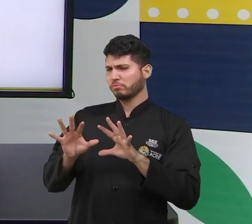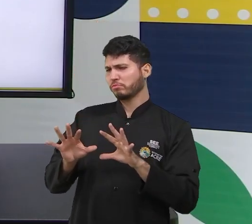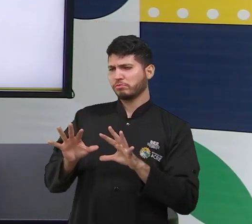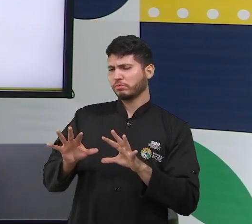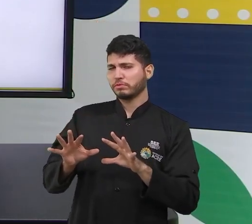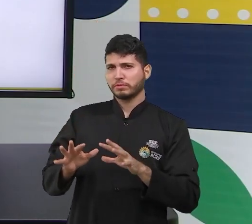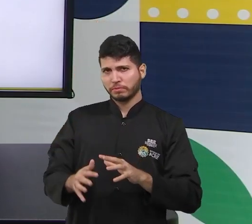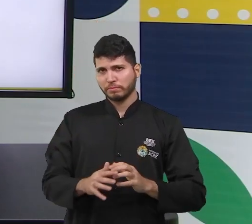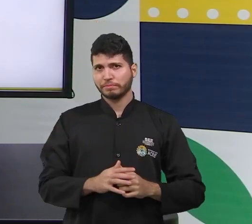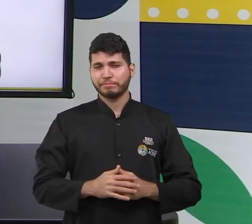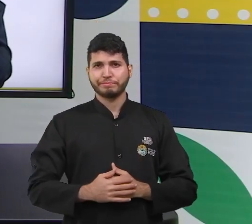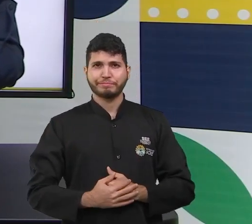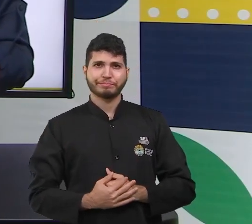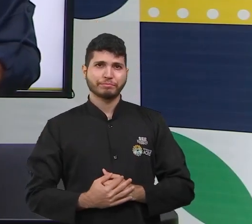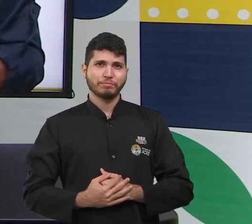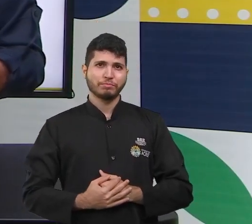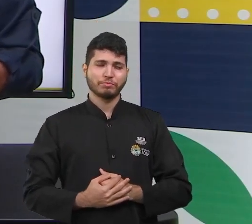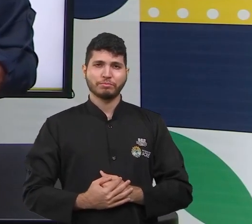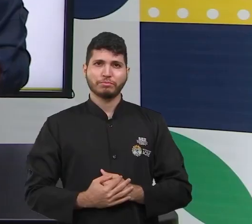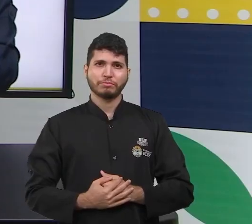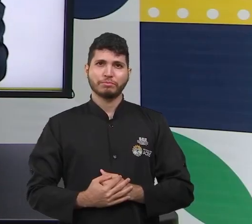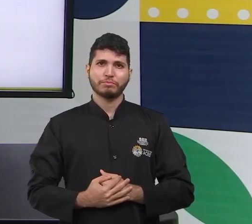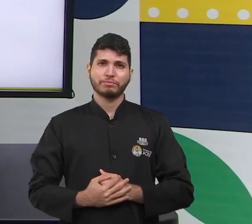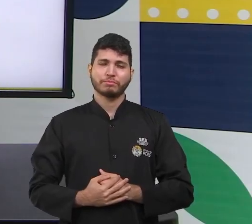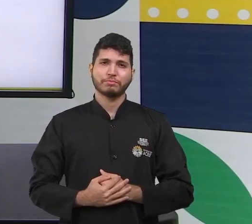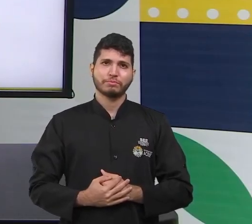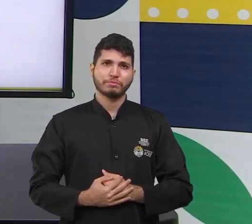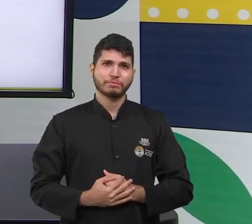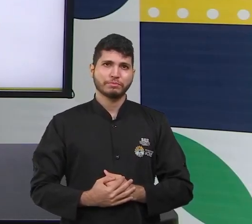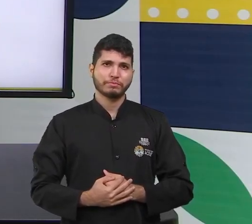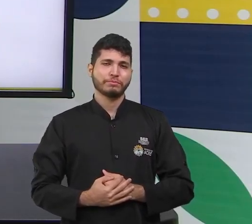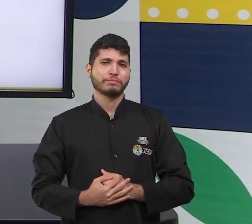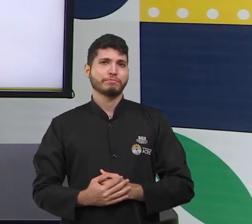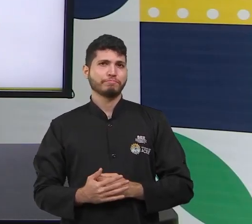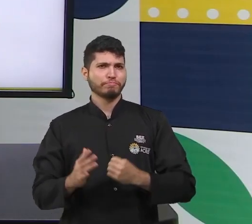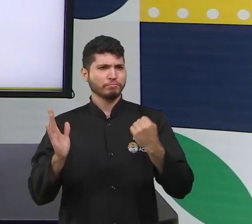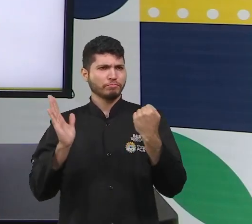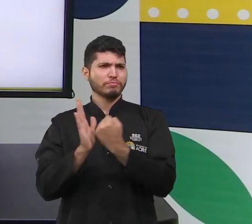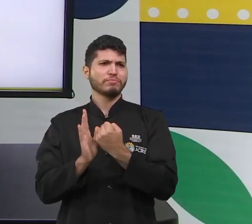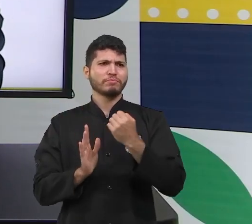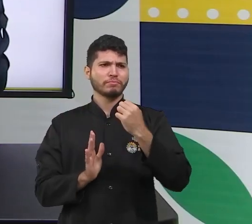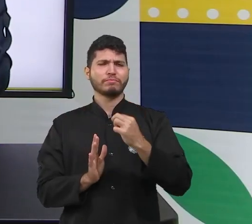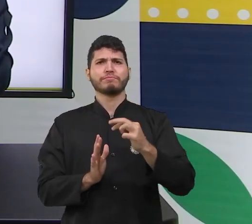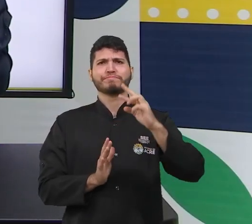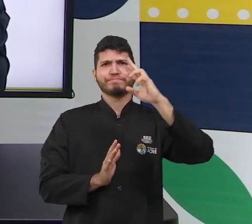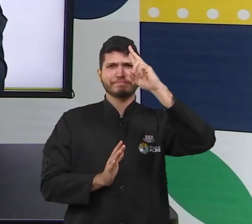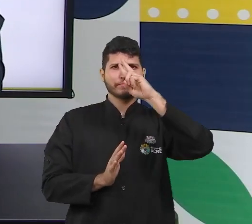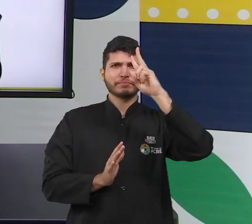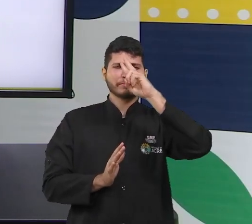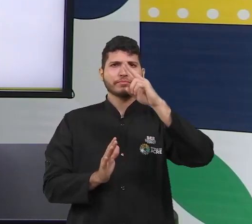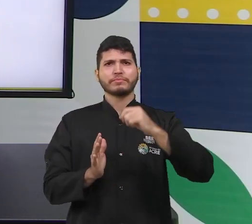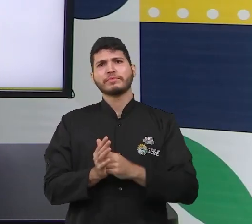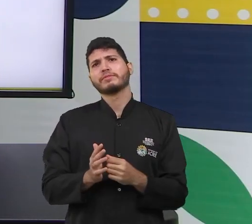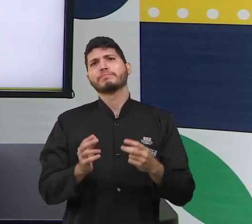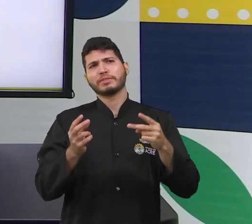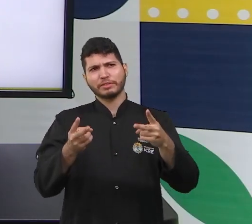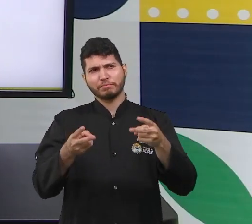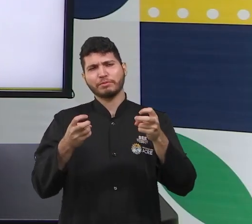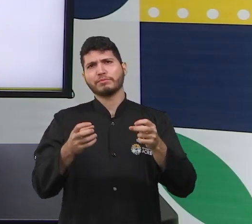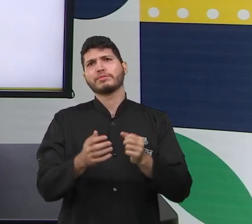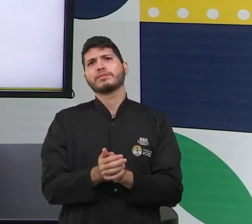homens. Então, esse retrato histórico ajuda a entender a sociedade